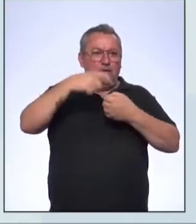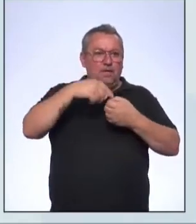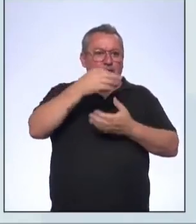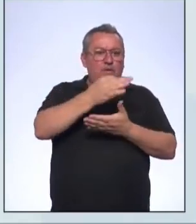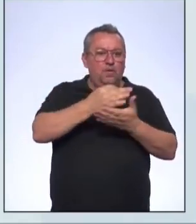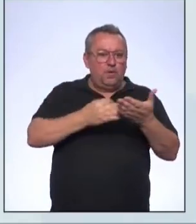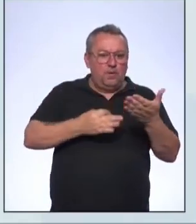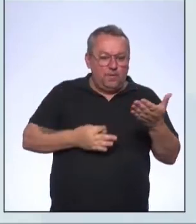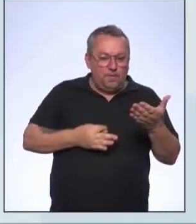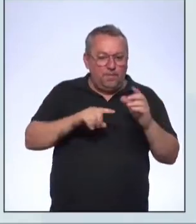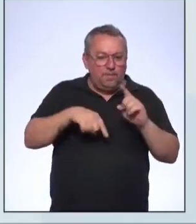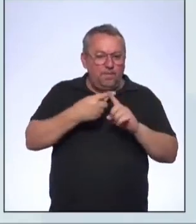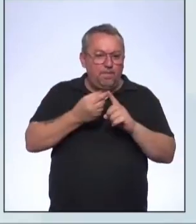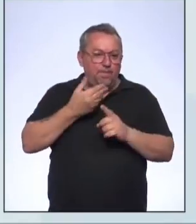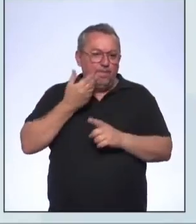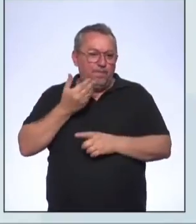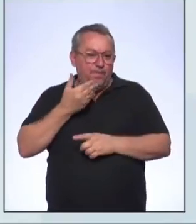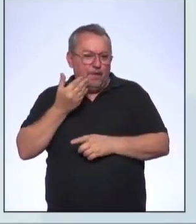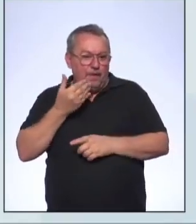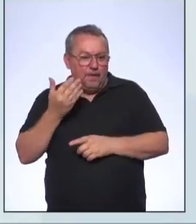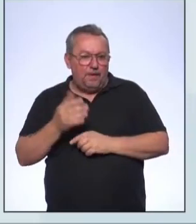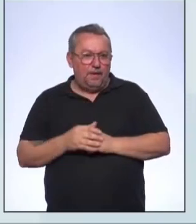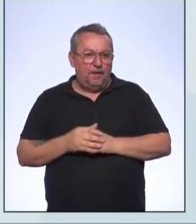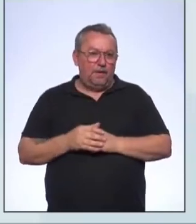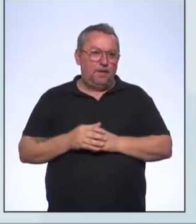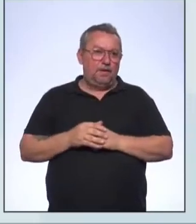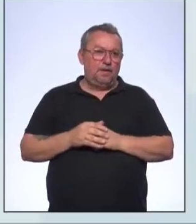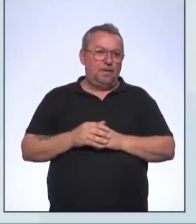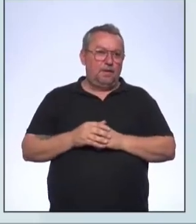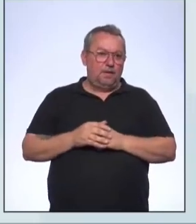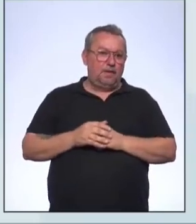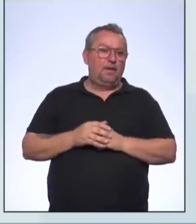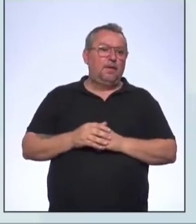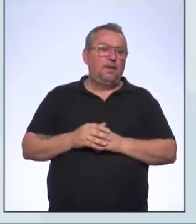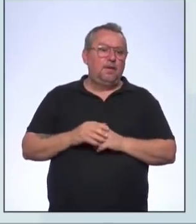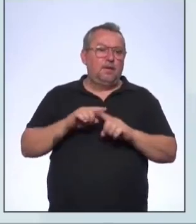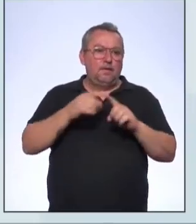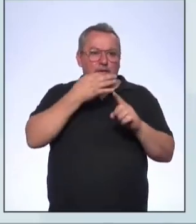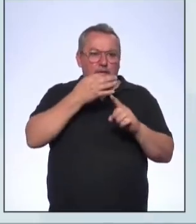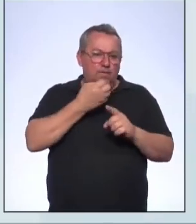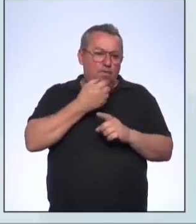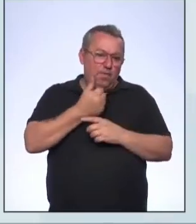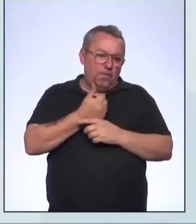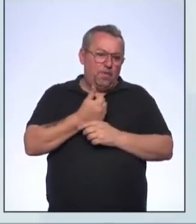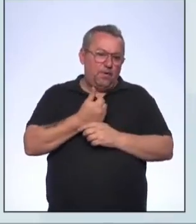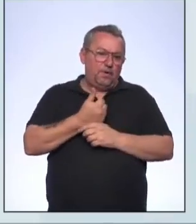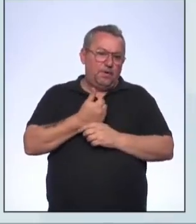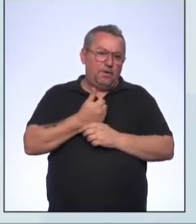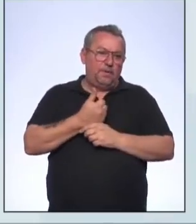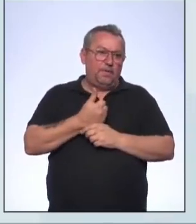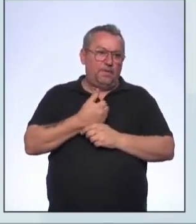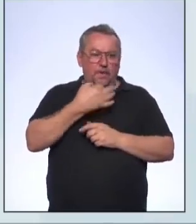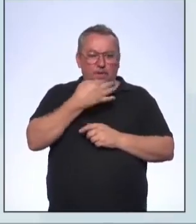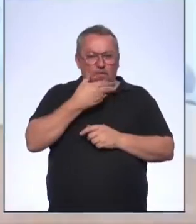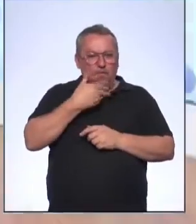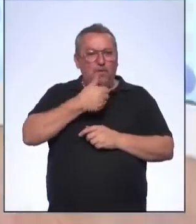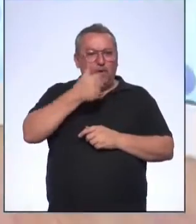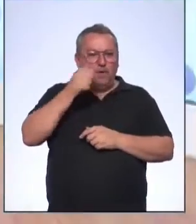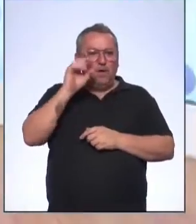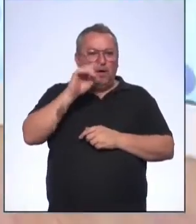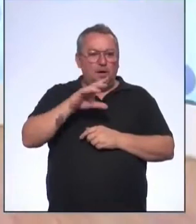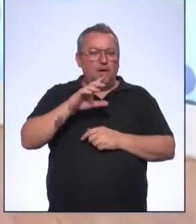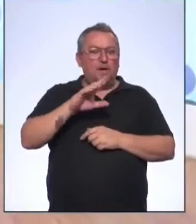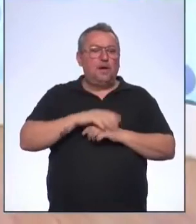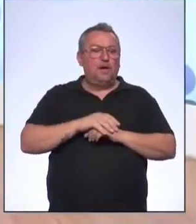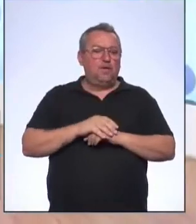para, de repente, ficar mais fácil de localizar, porque vocês não têm o texto no material de vocês. Eu acho que é uma boa, né, Mônica? Sim, eu acho melhor, Pro. Deixa